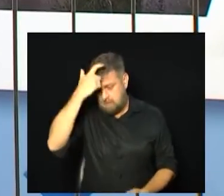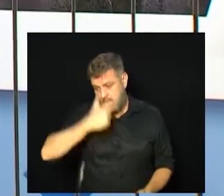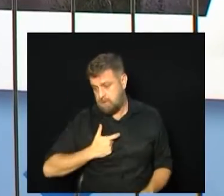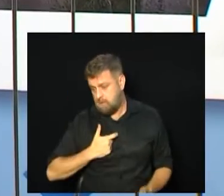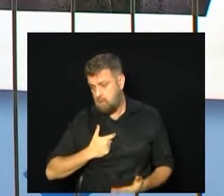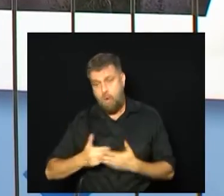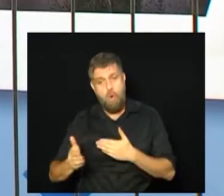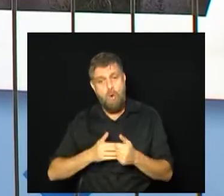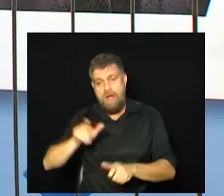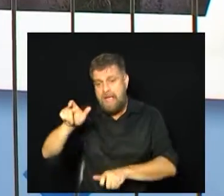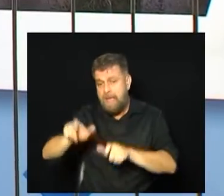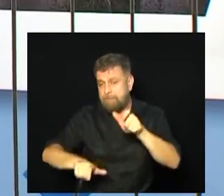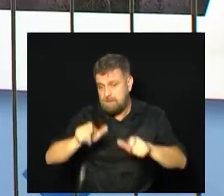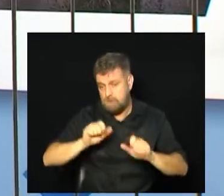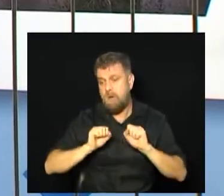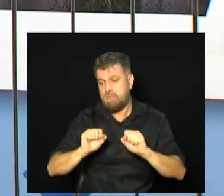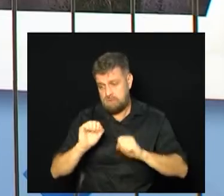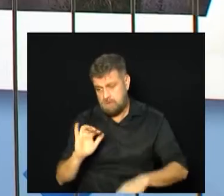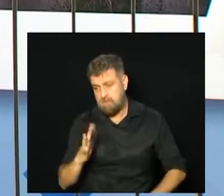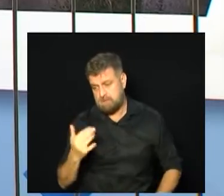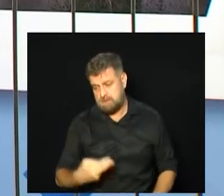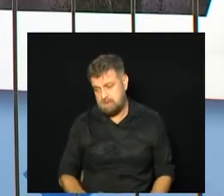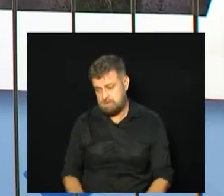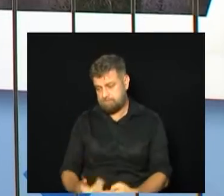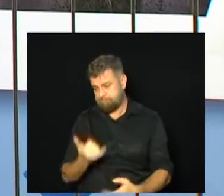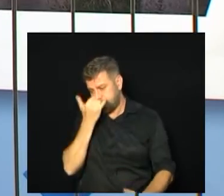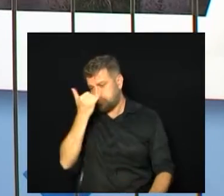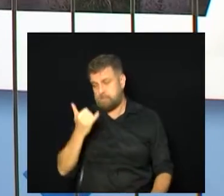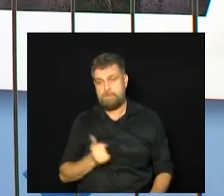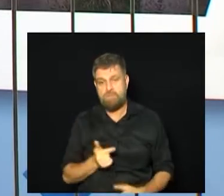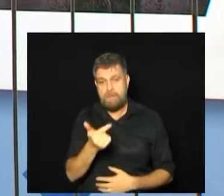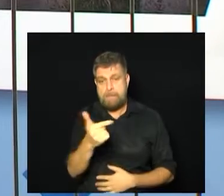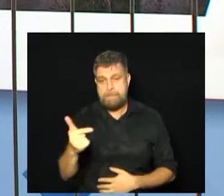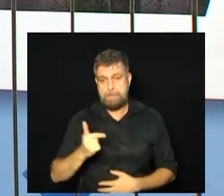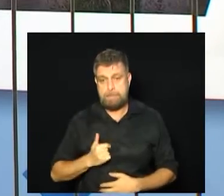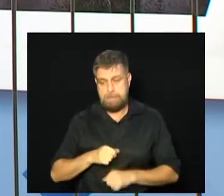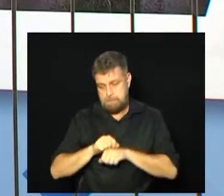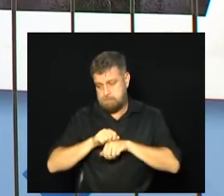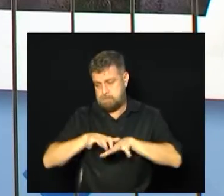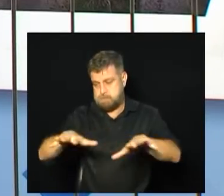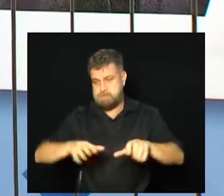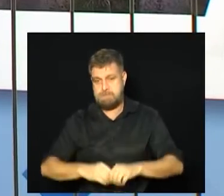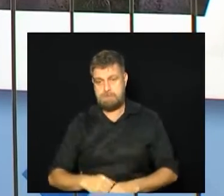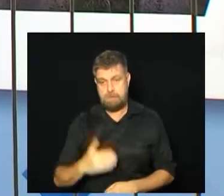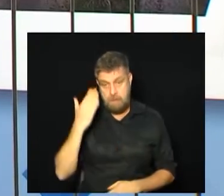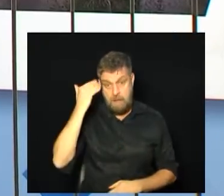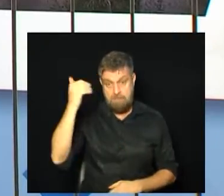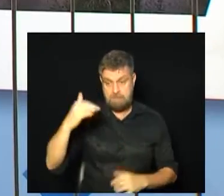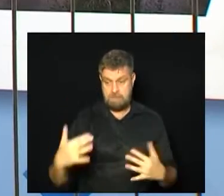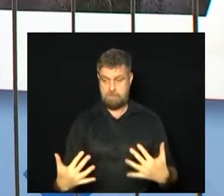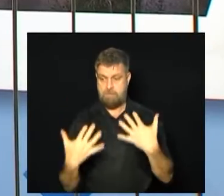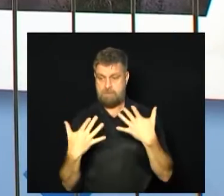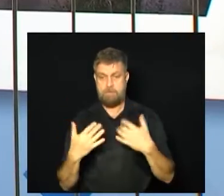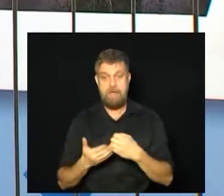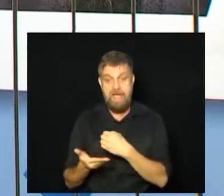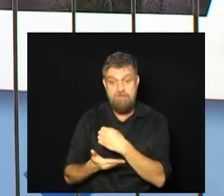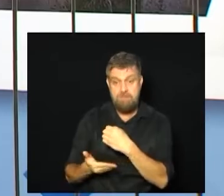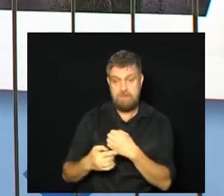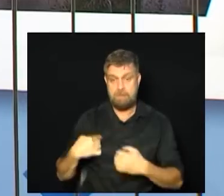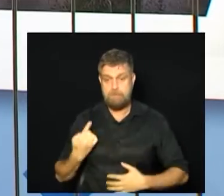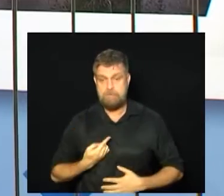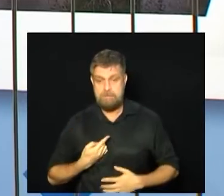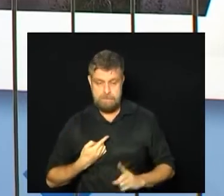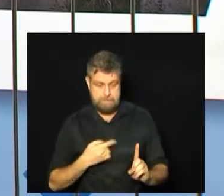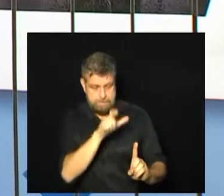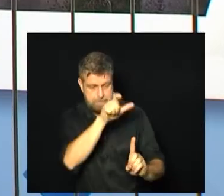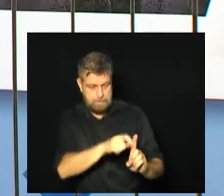poderia ter acontecido com qualquer outra pessoa, né? E talvez não tivesse tomado essa proporção que está tomando agora. Mas é fundamental que a gente consiga